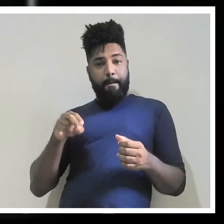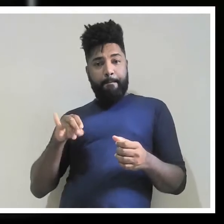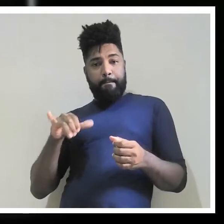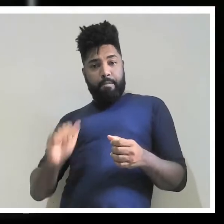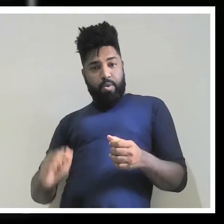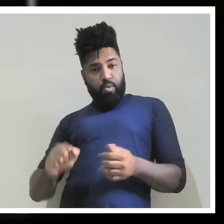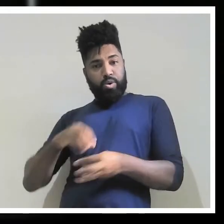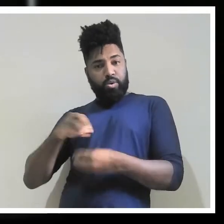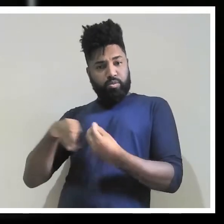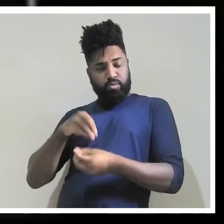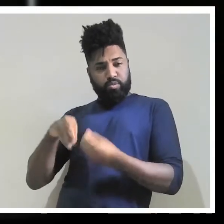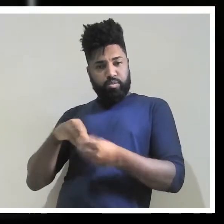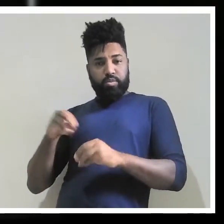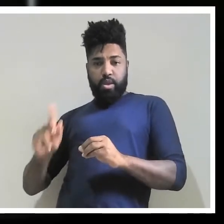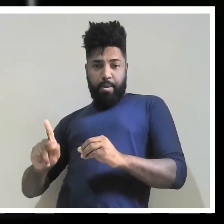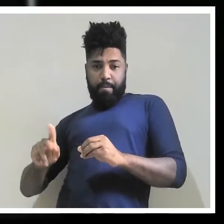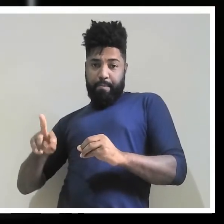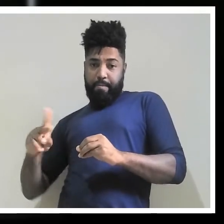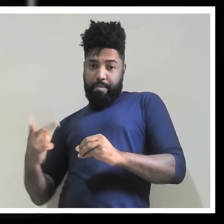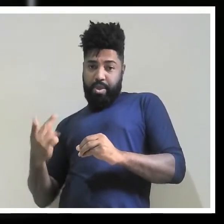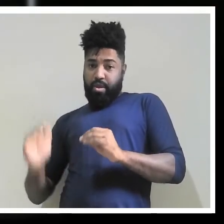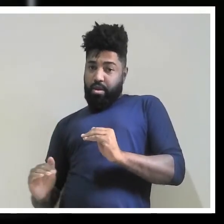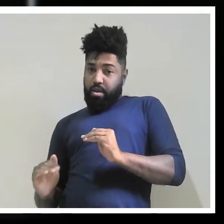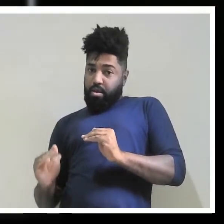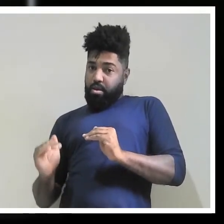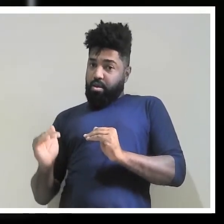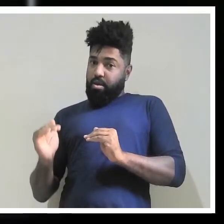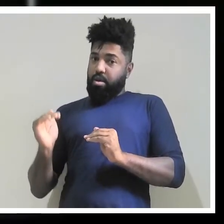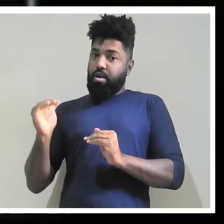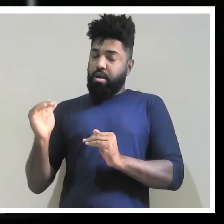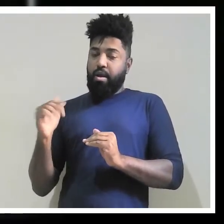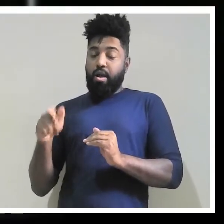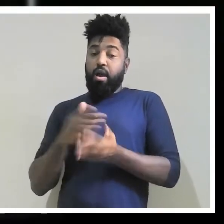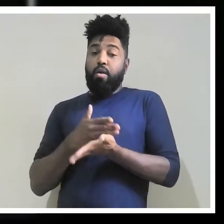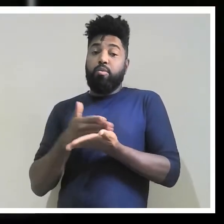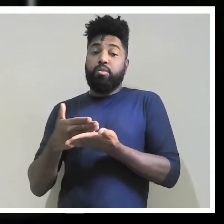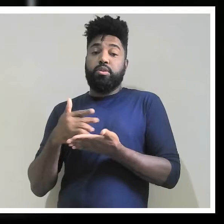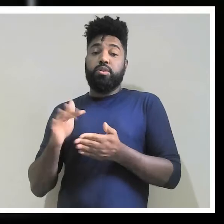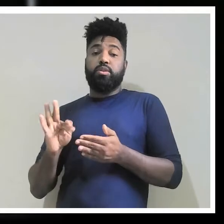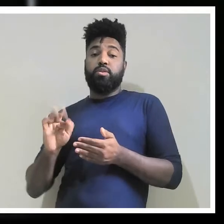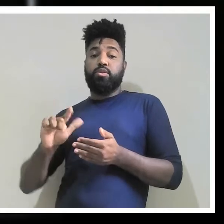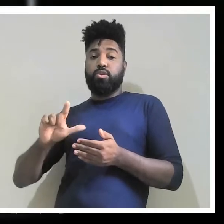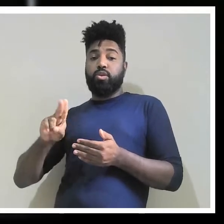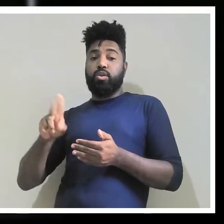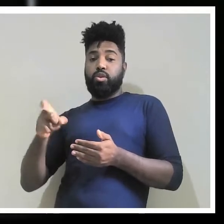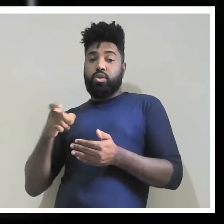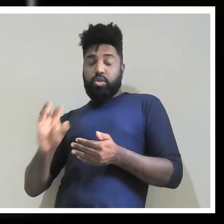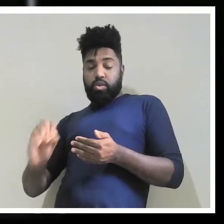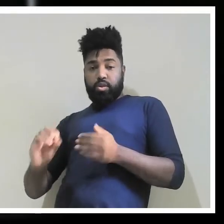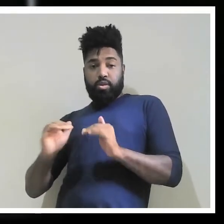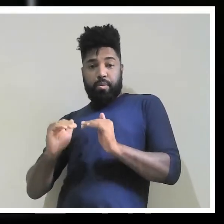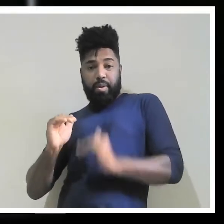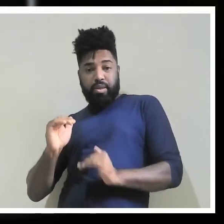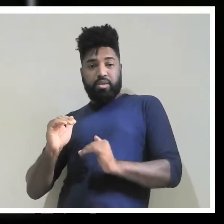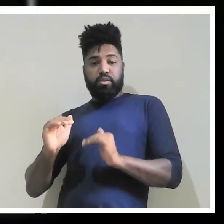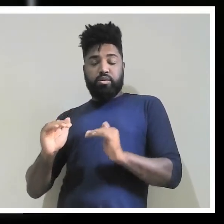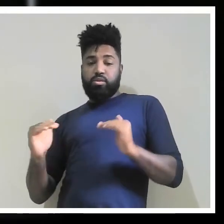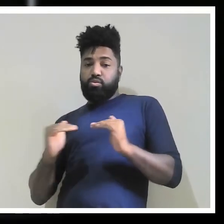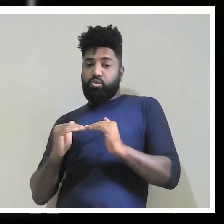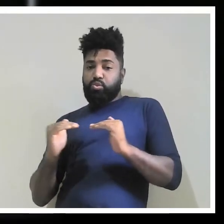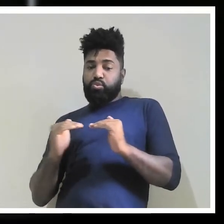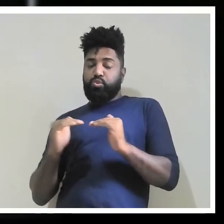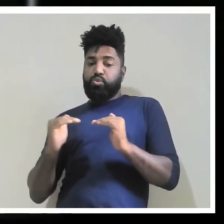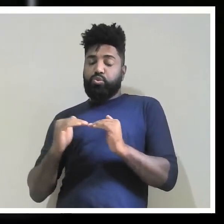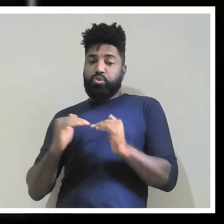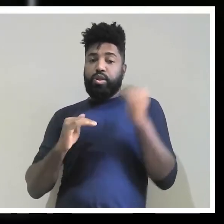pouco. No começo, o fluxo de amônia é baixo e irregular, depois esse sistema vai ficando mais estável, principalmente